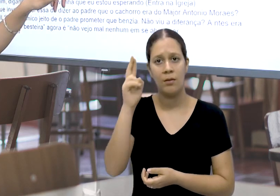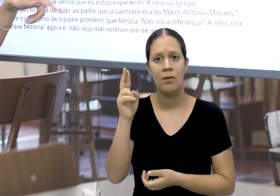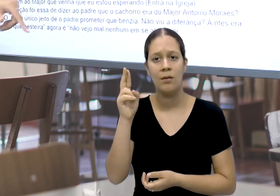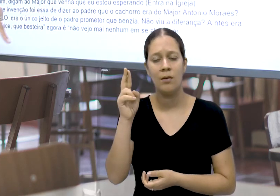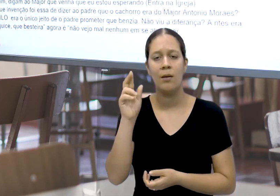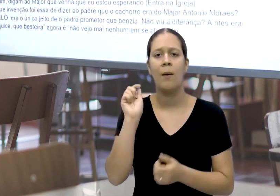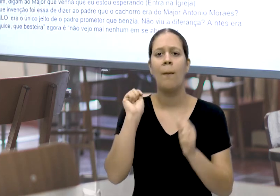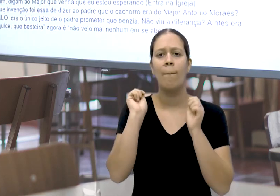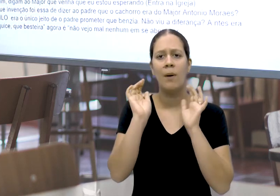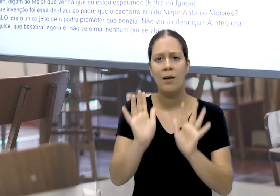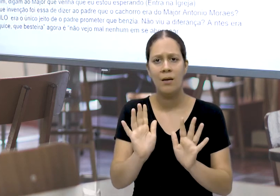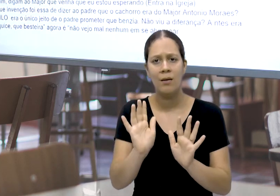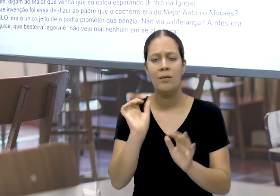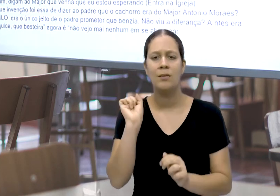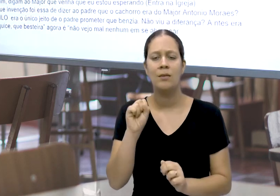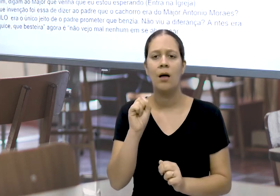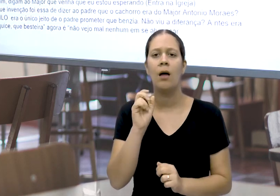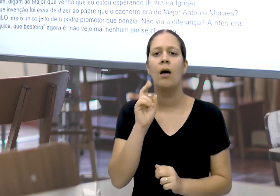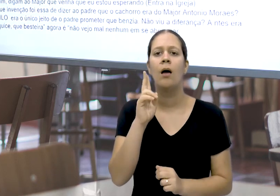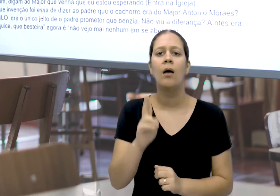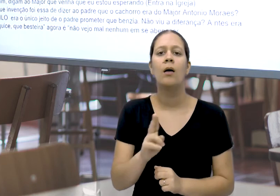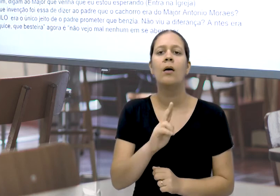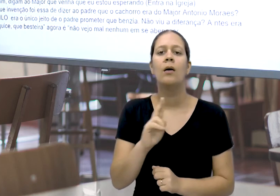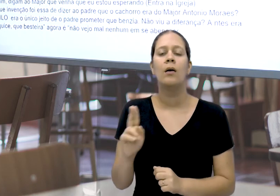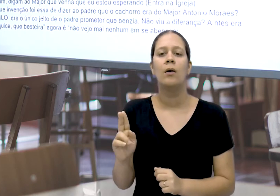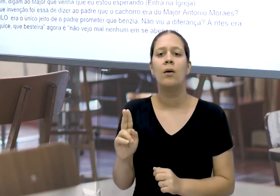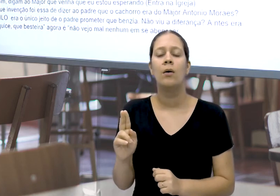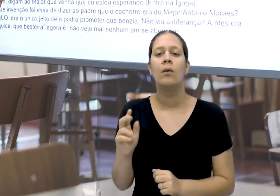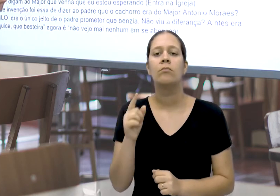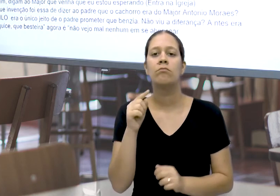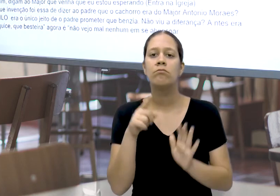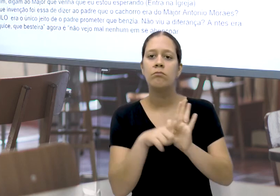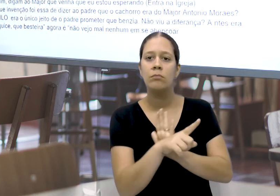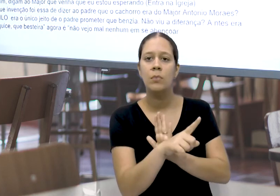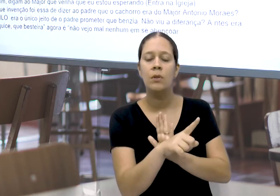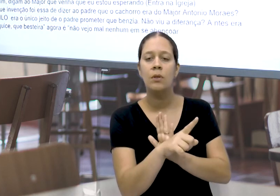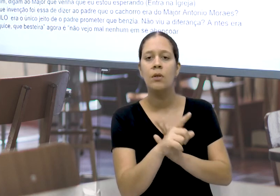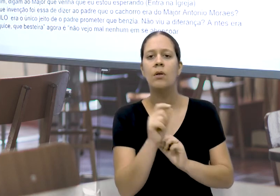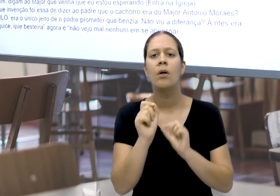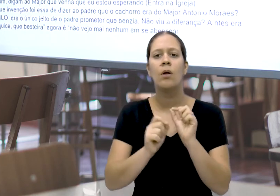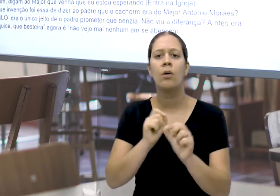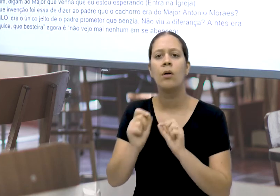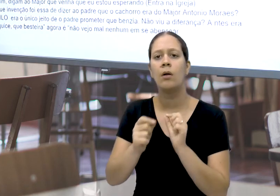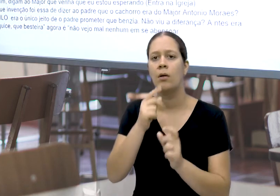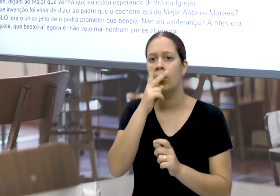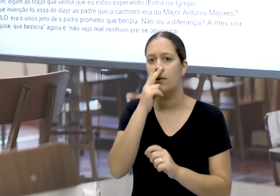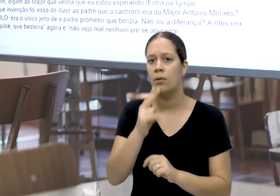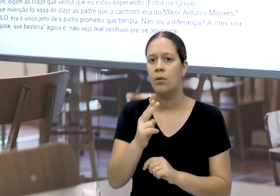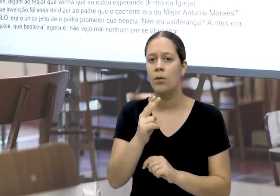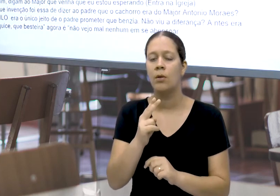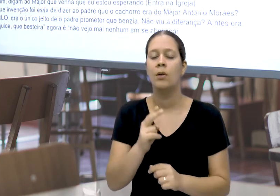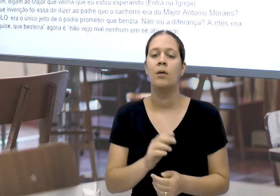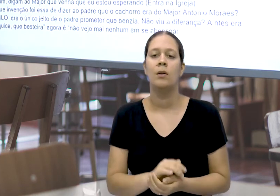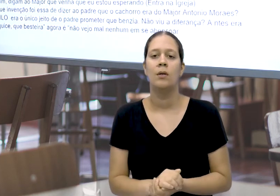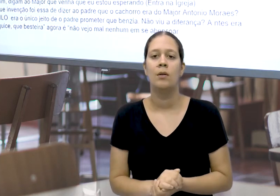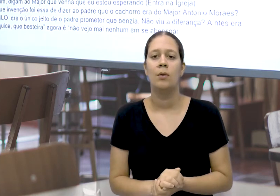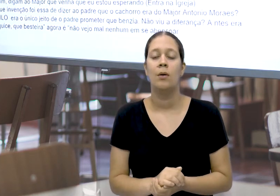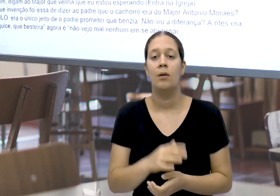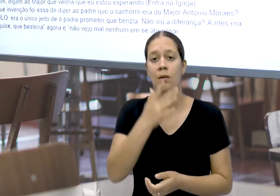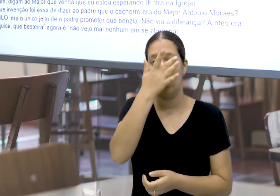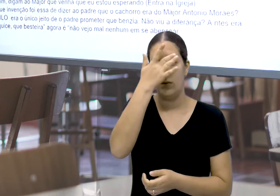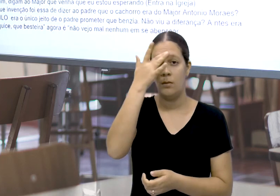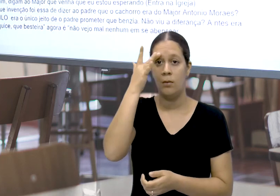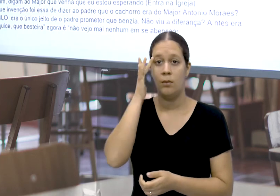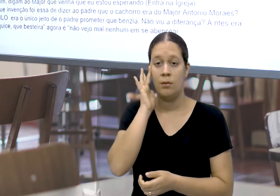senhor benze, não é? Aí o padre pergunta a Chicó. Então o padre vai dizer, o que você acha? Perguntando a Chicó.